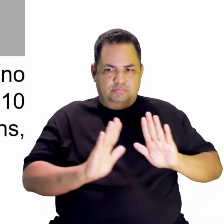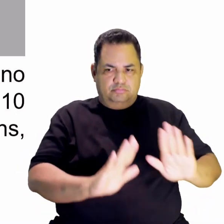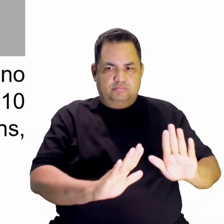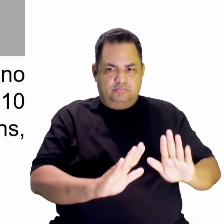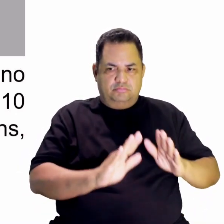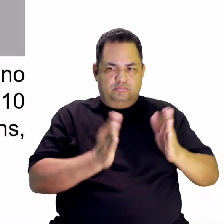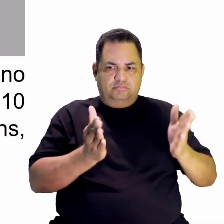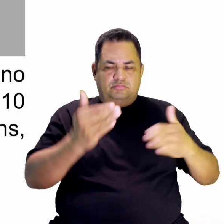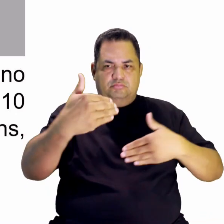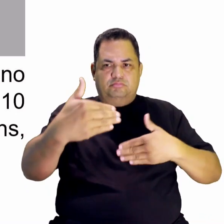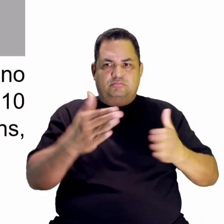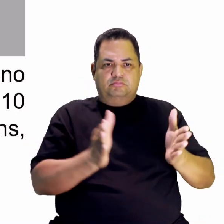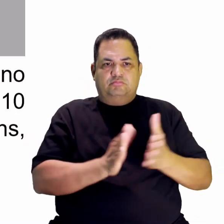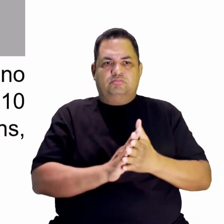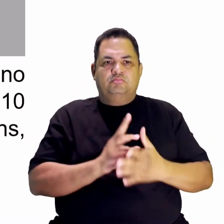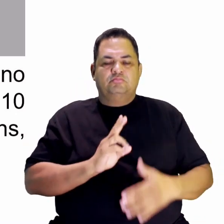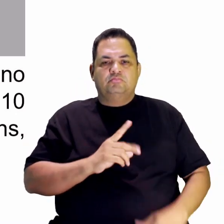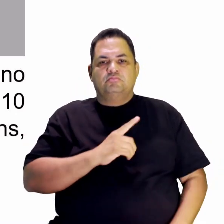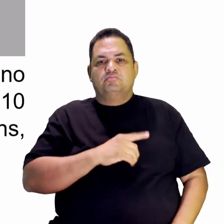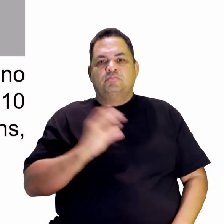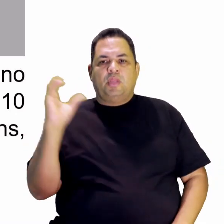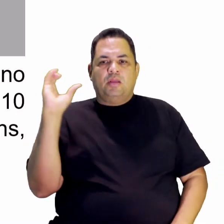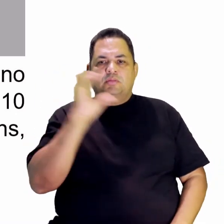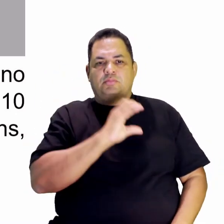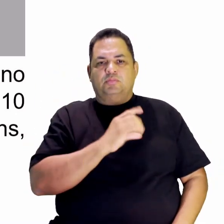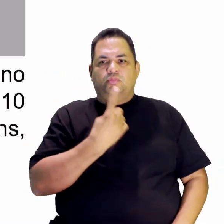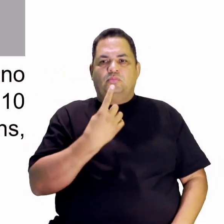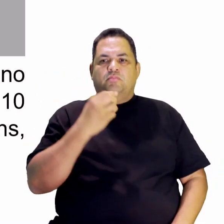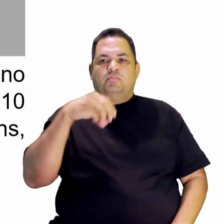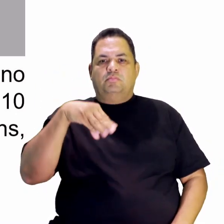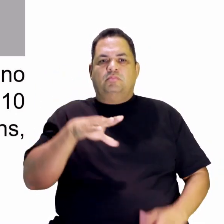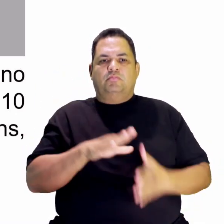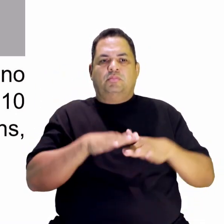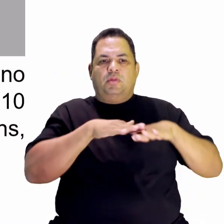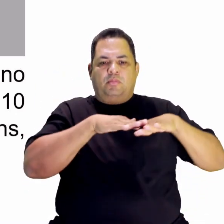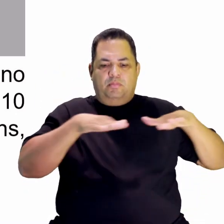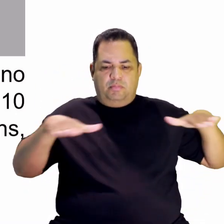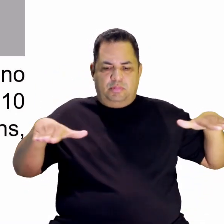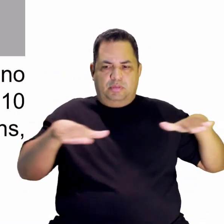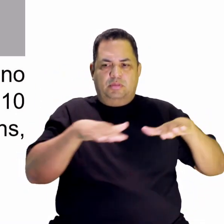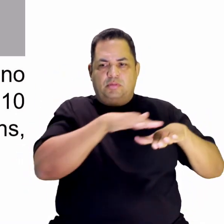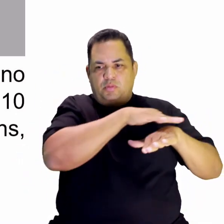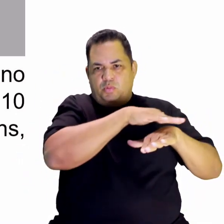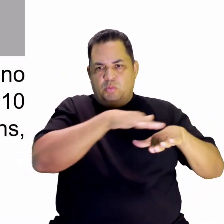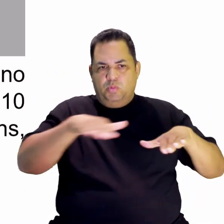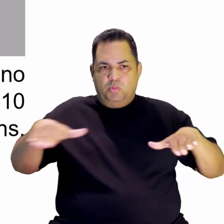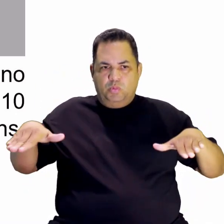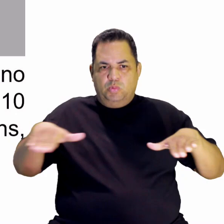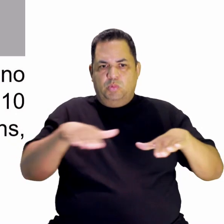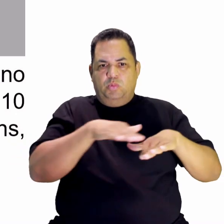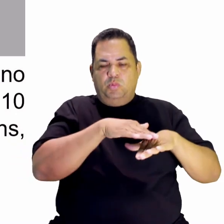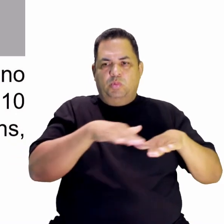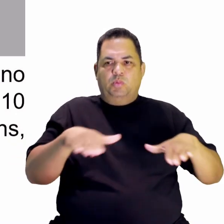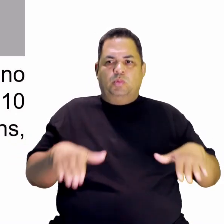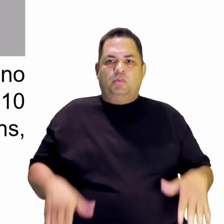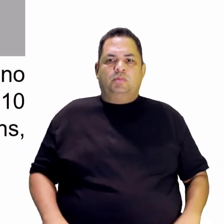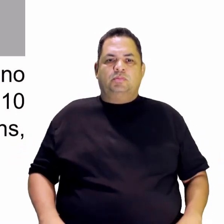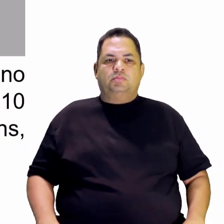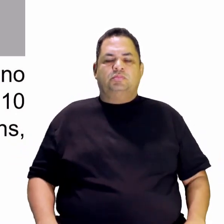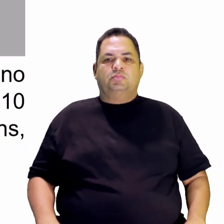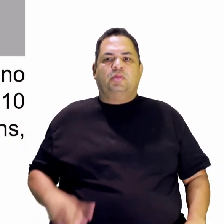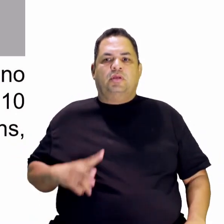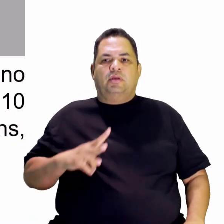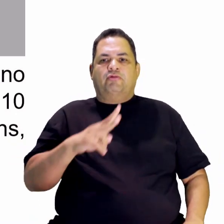aí com a velocidade constante de 1 metro por segundo. Num plano horizontal, cinza aí, e sob a ação de